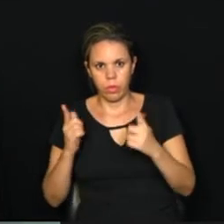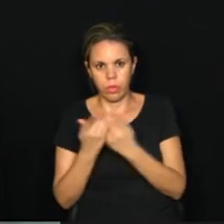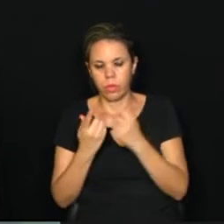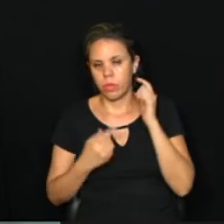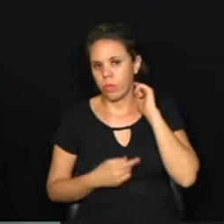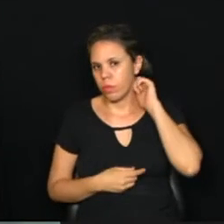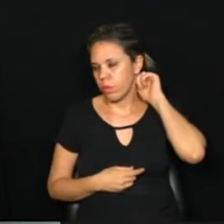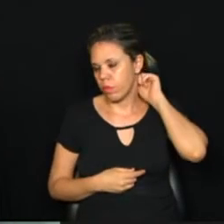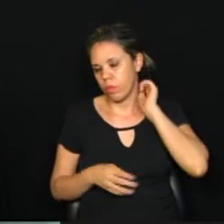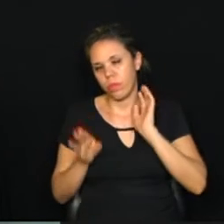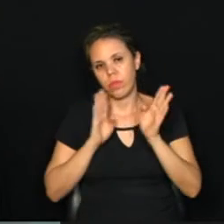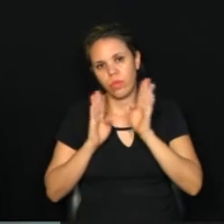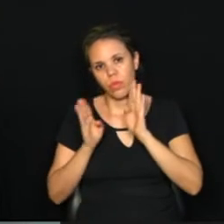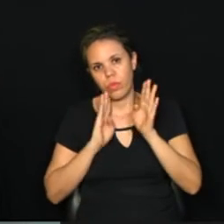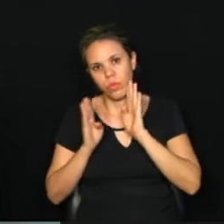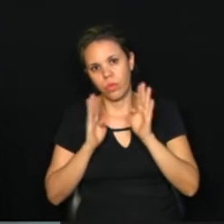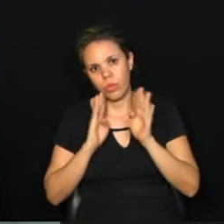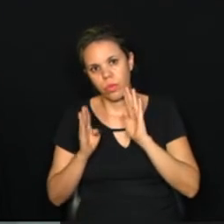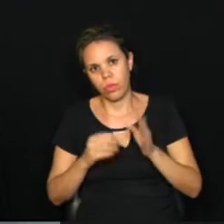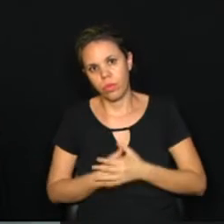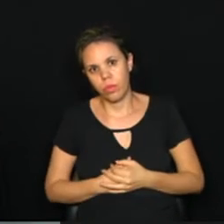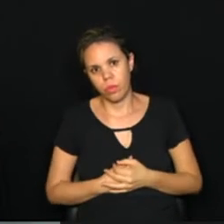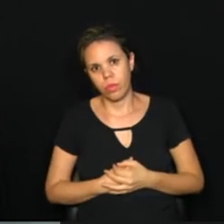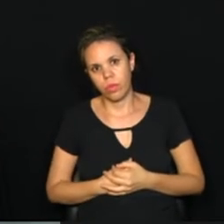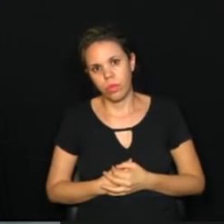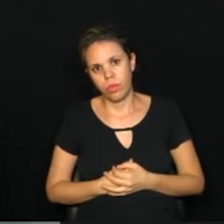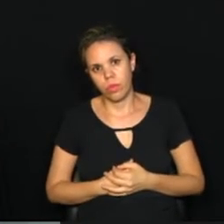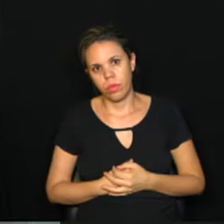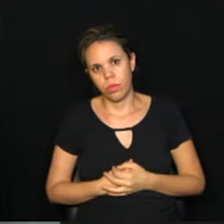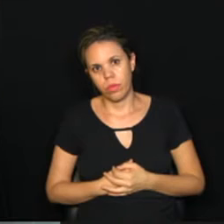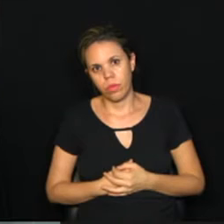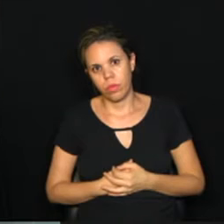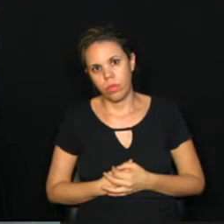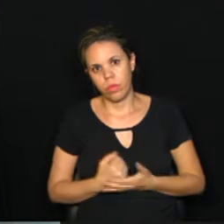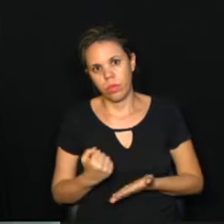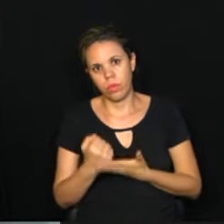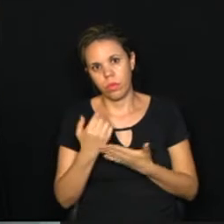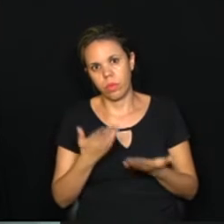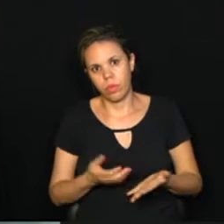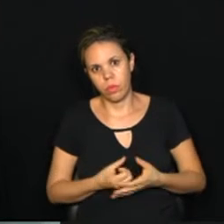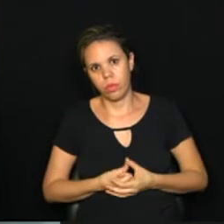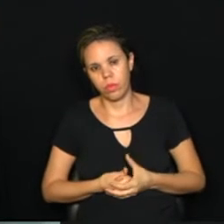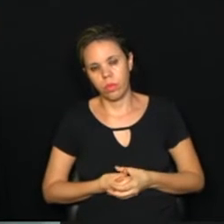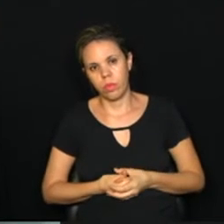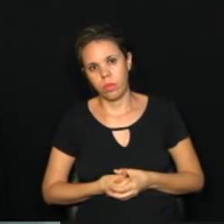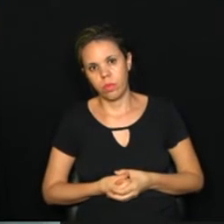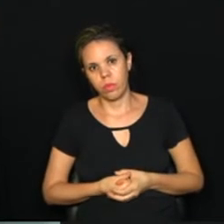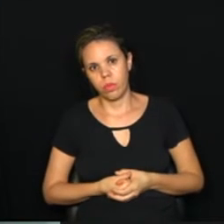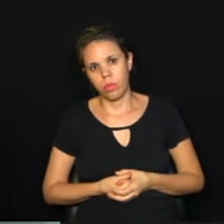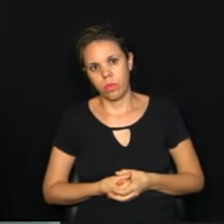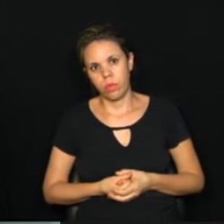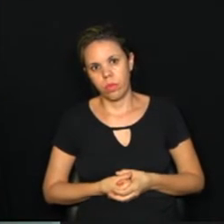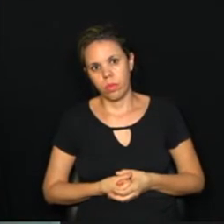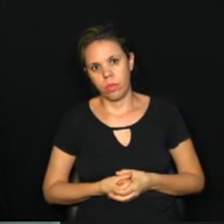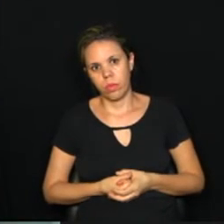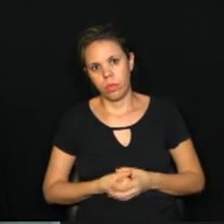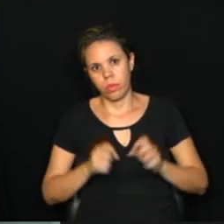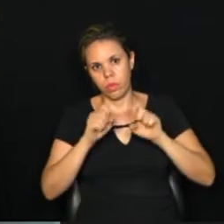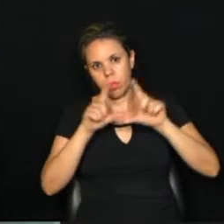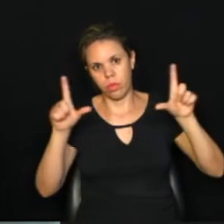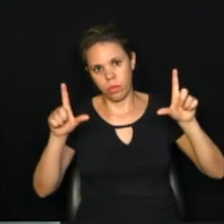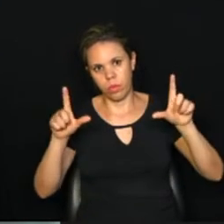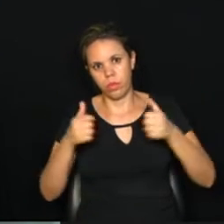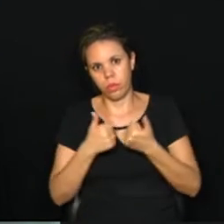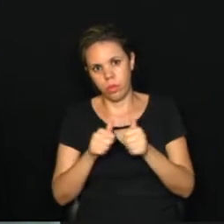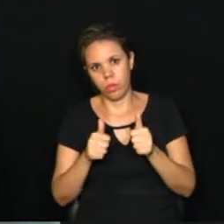de Facebook, têm contribuído bastante com essa questão. A colocação de cartazes em